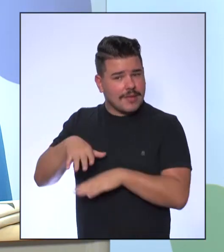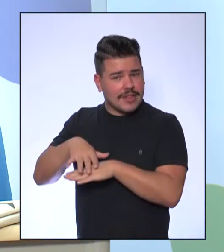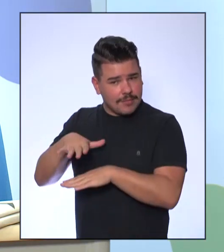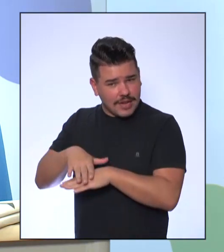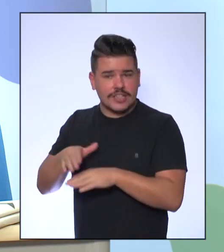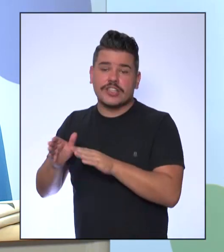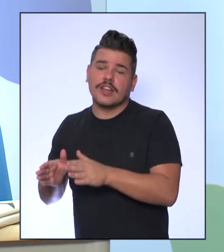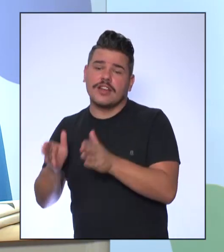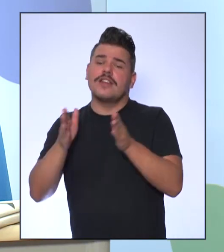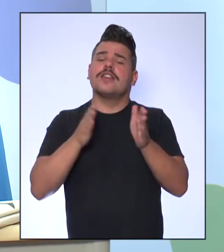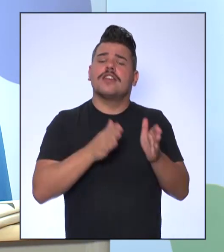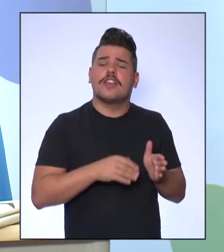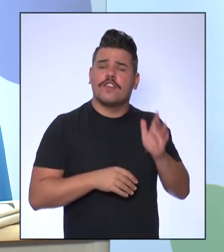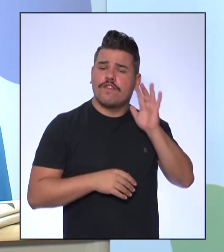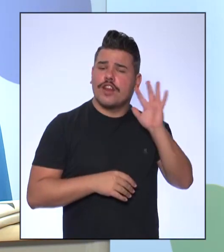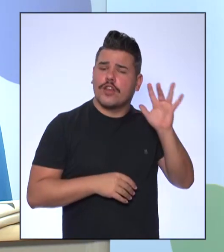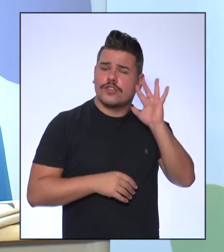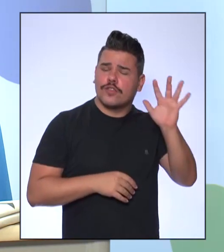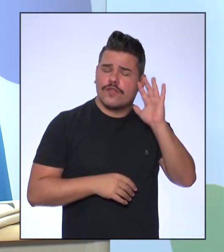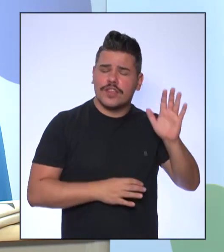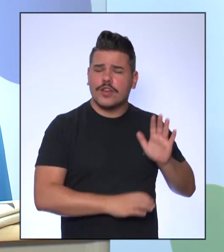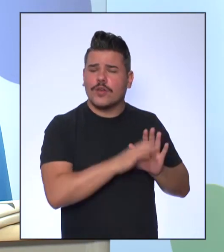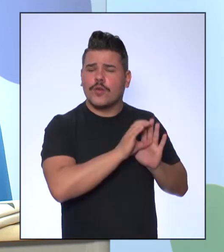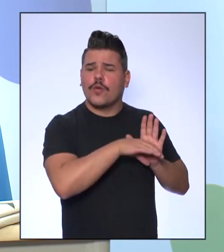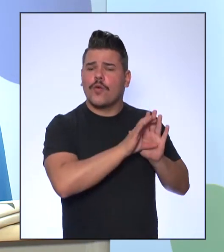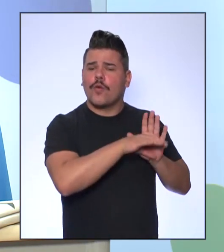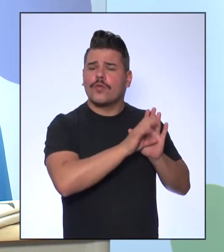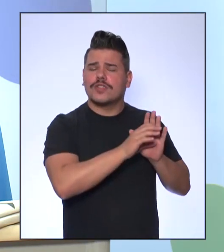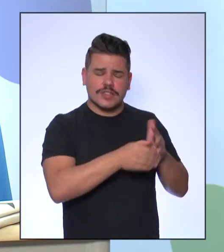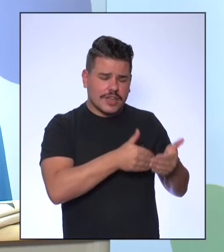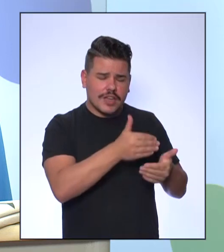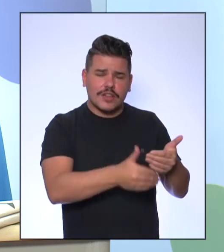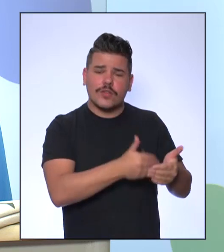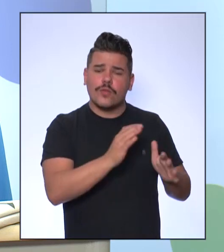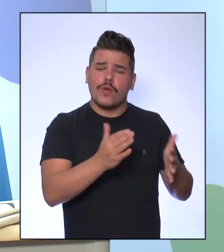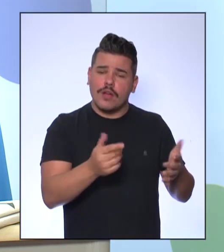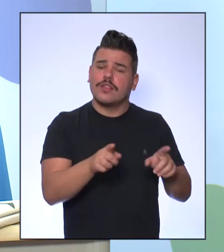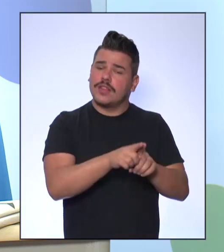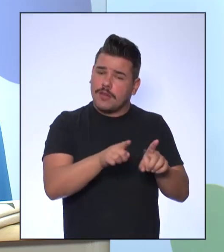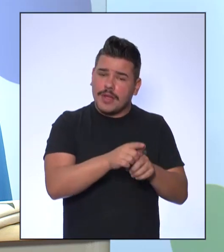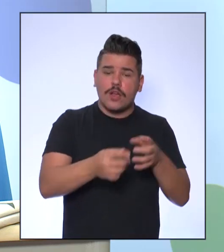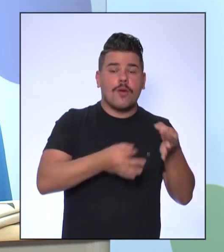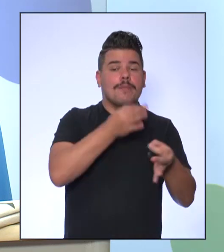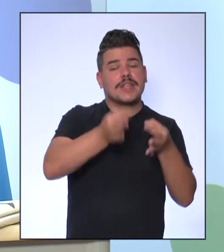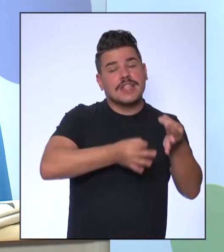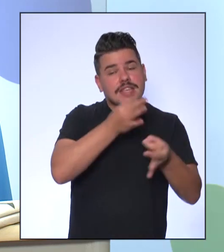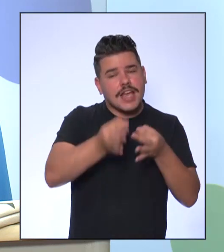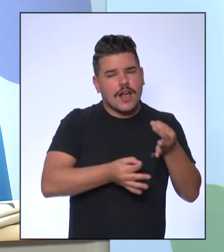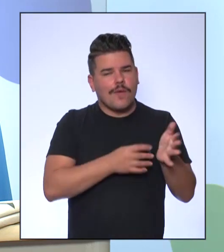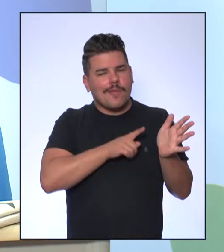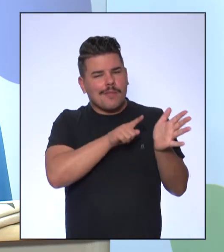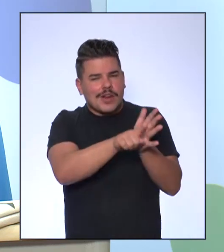da filosofia ao trabalhar com os conceitos, né? É verificar os argumentos.